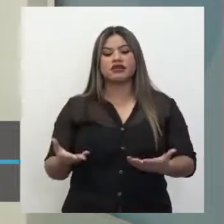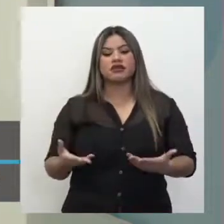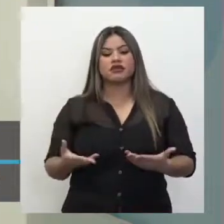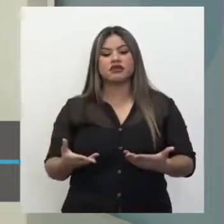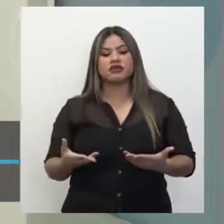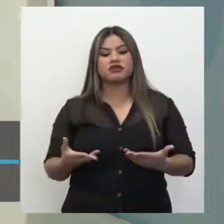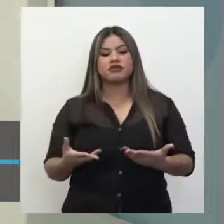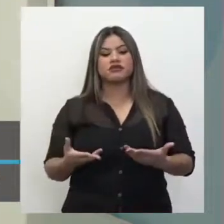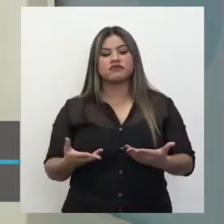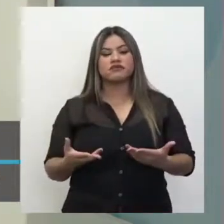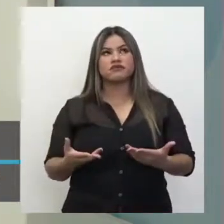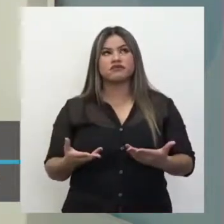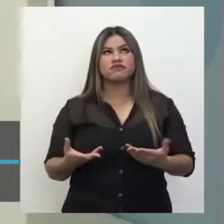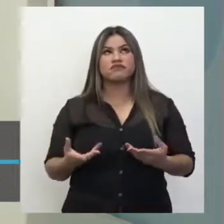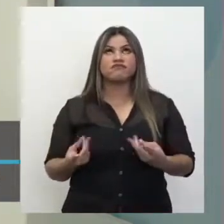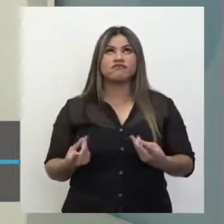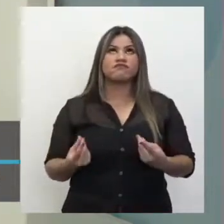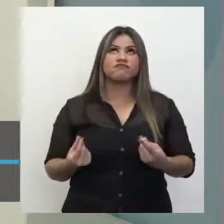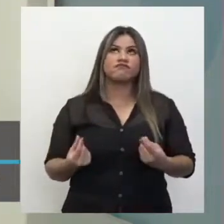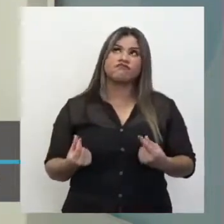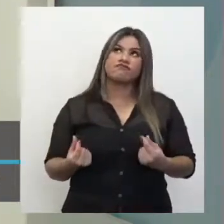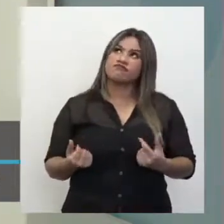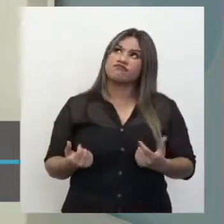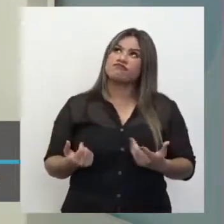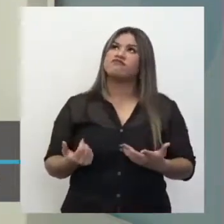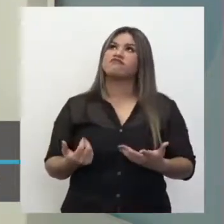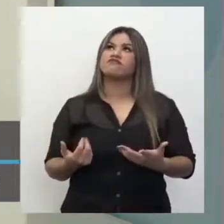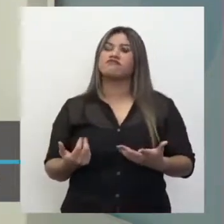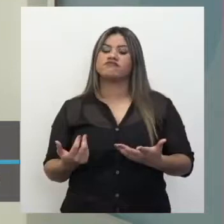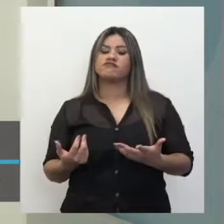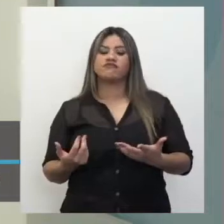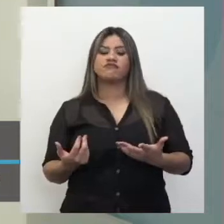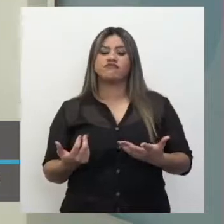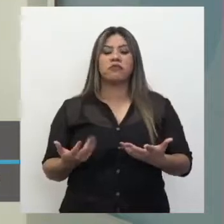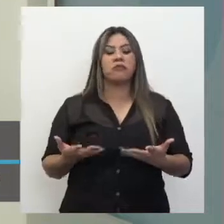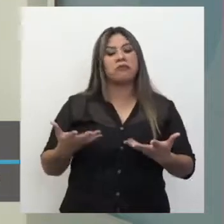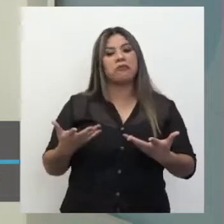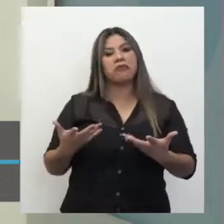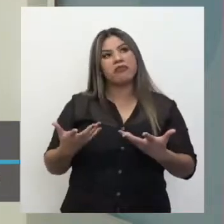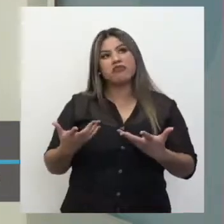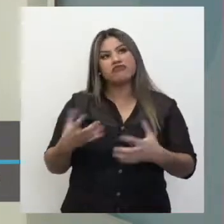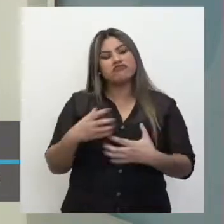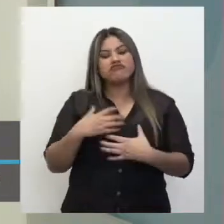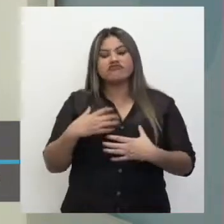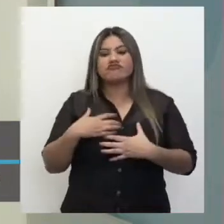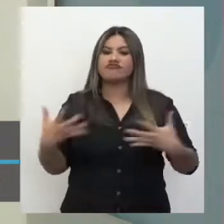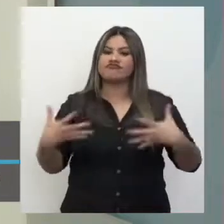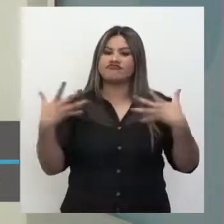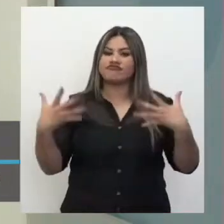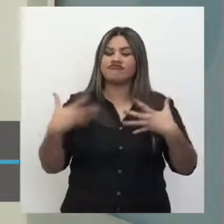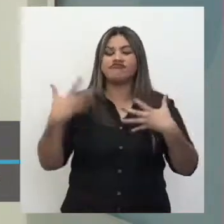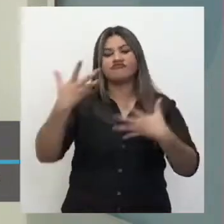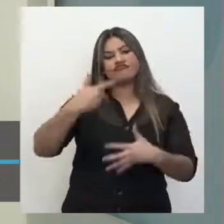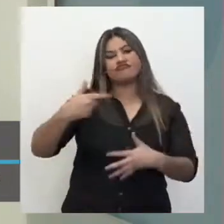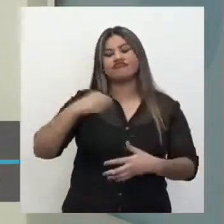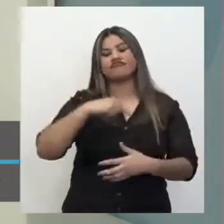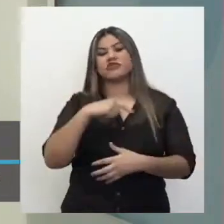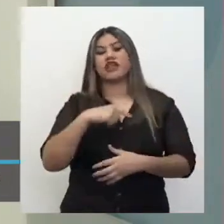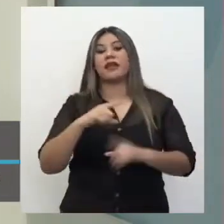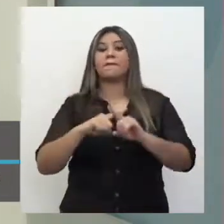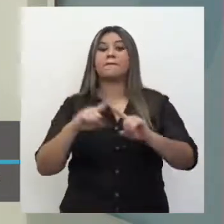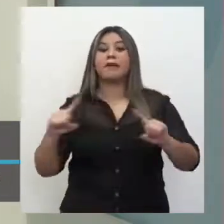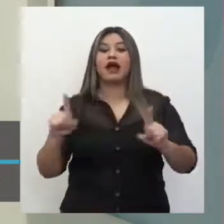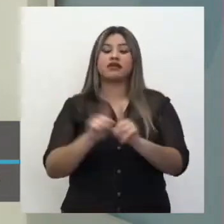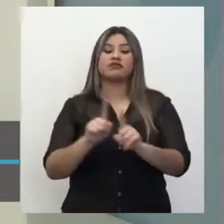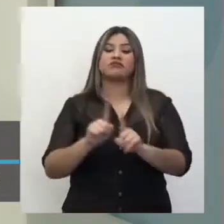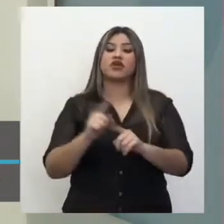levar uma forma de lazer, né? Uma forma de diversão, um entretenimento, mas também,